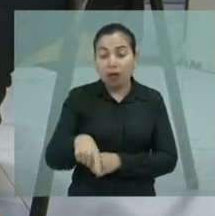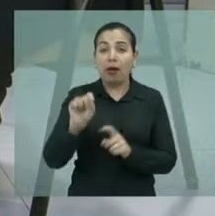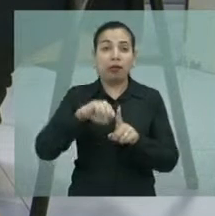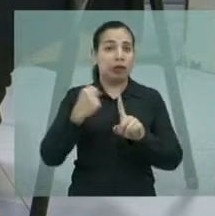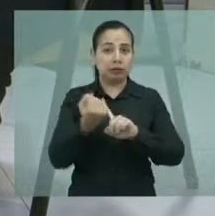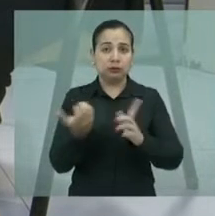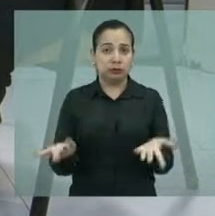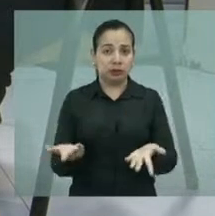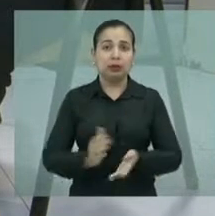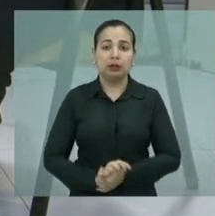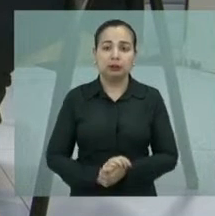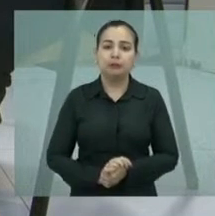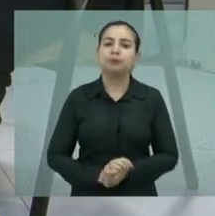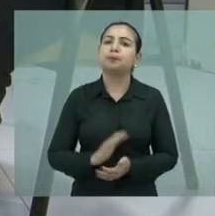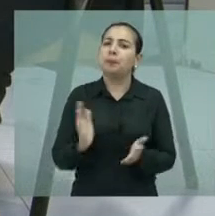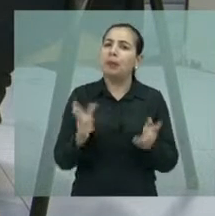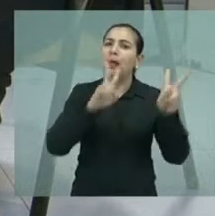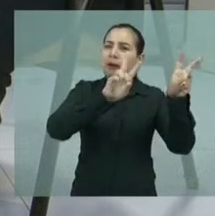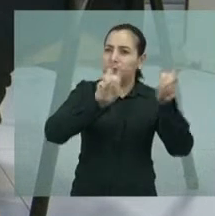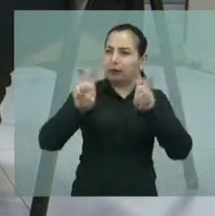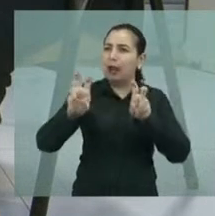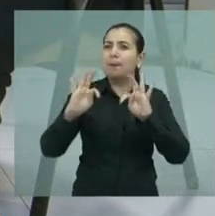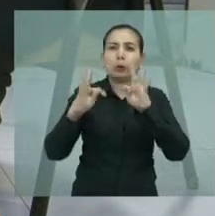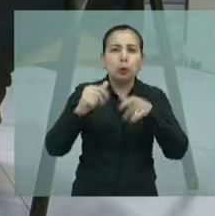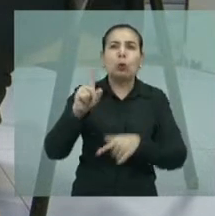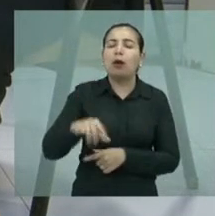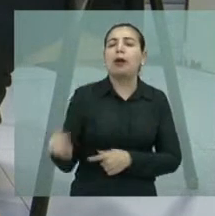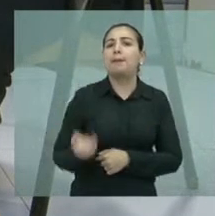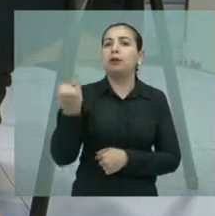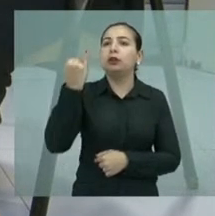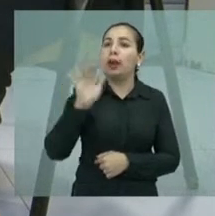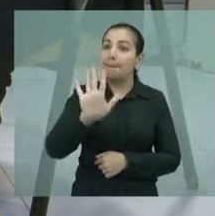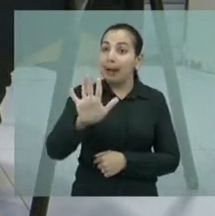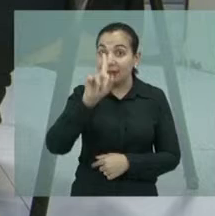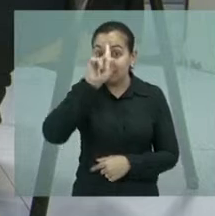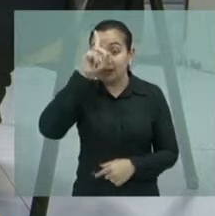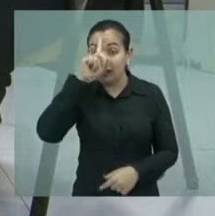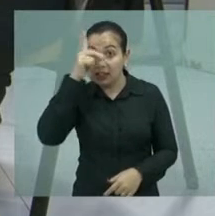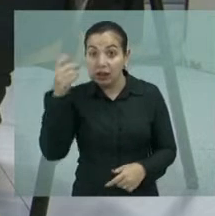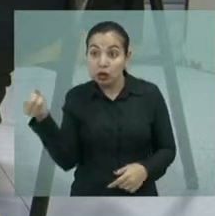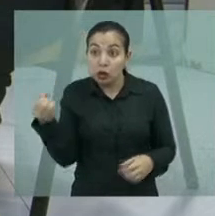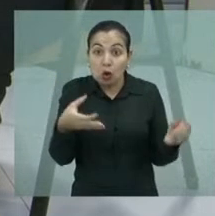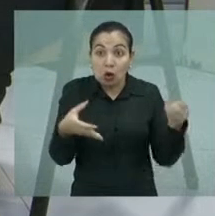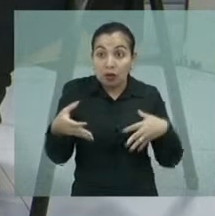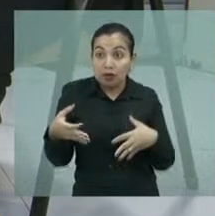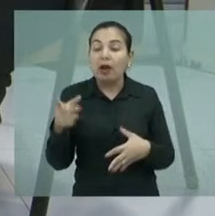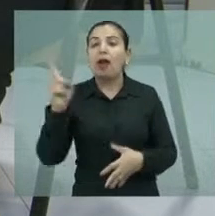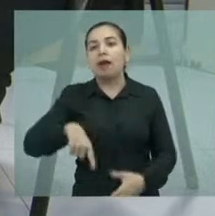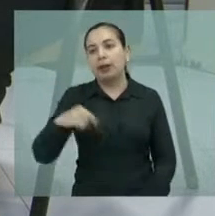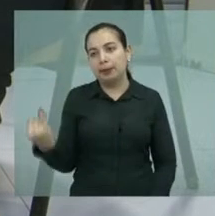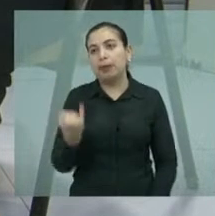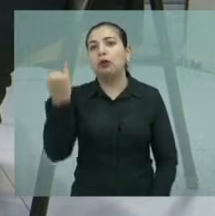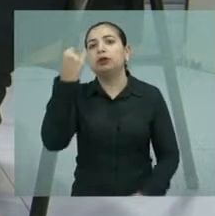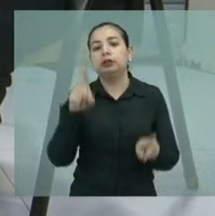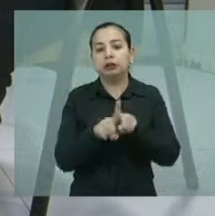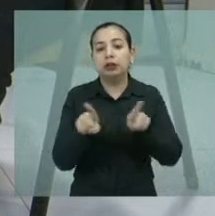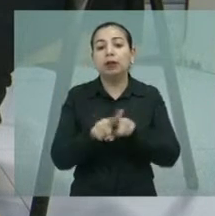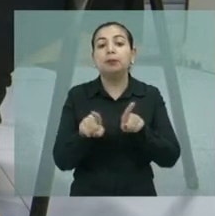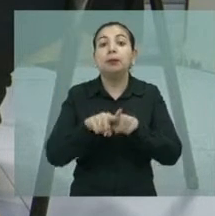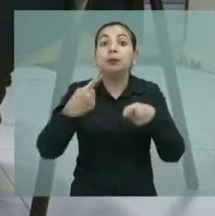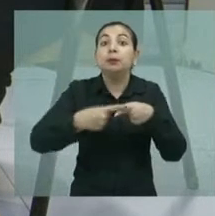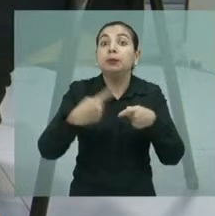Todos os temas são importantes, mas esse tema inovação na gestão pública é também muito importante, porque